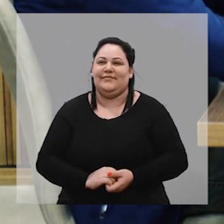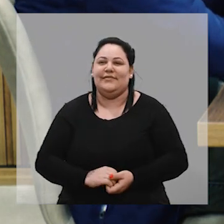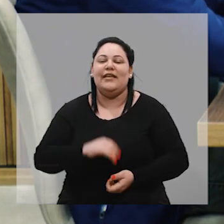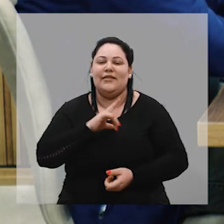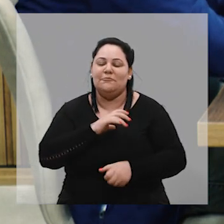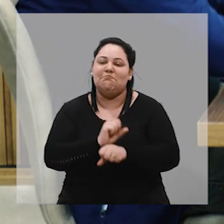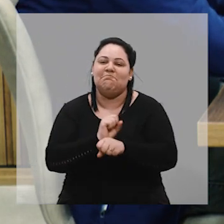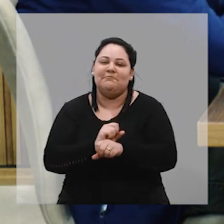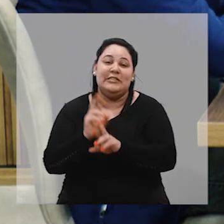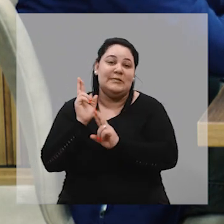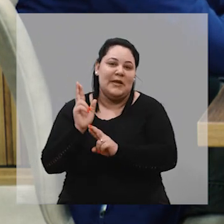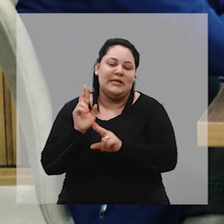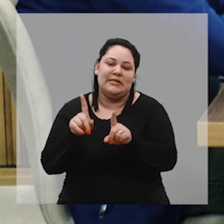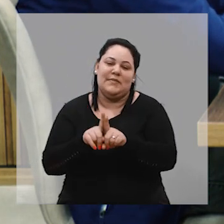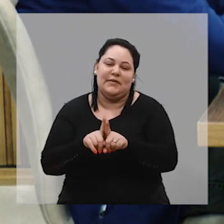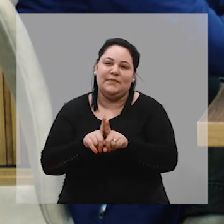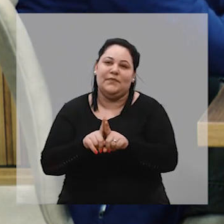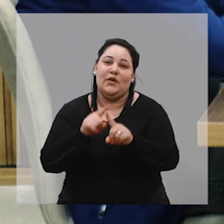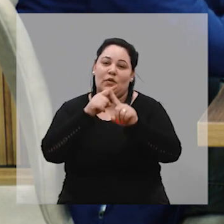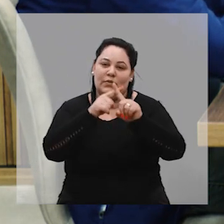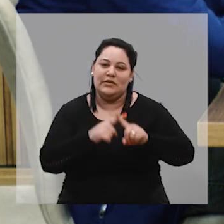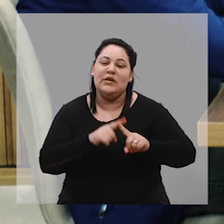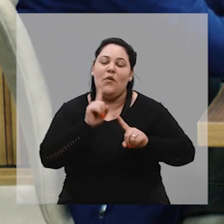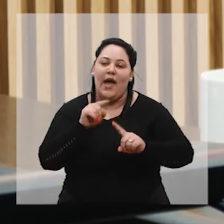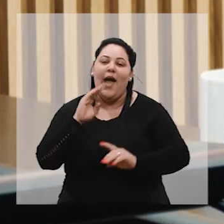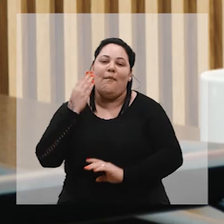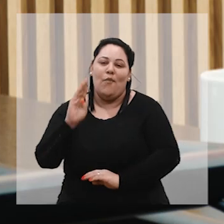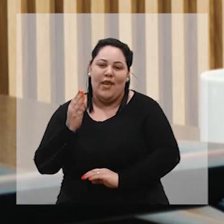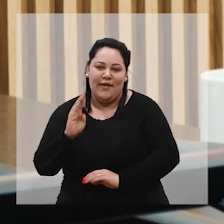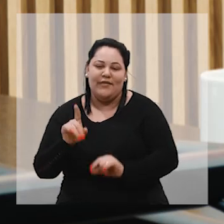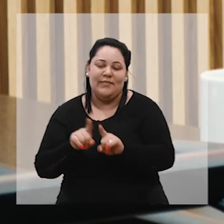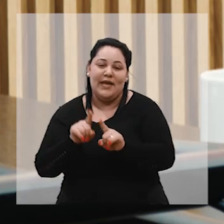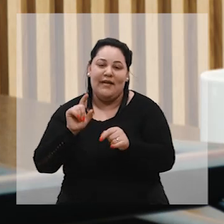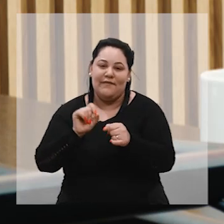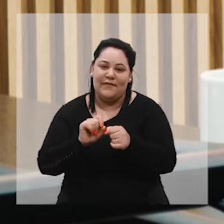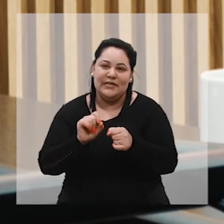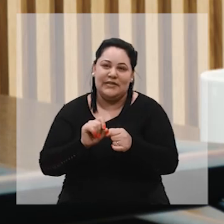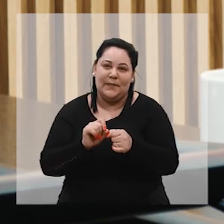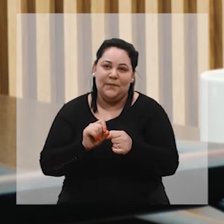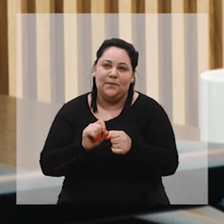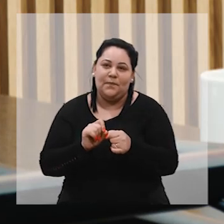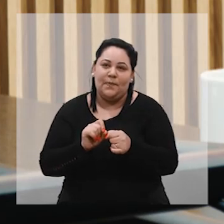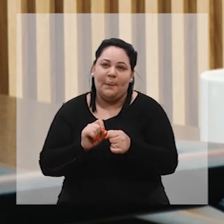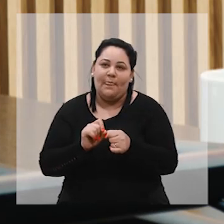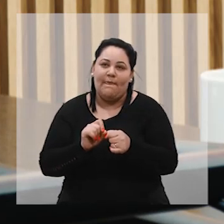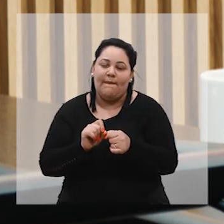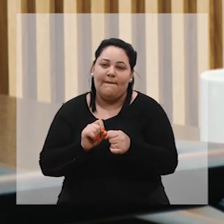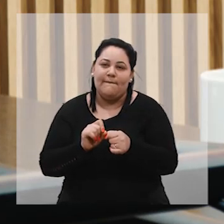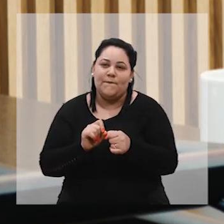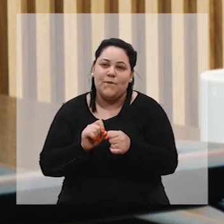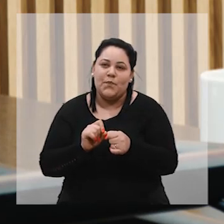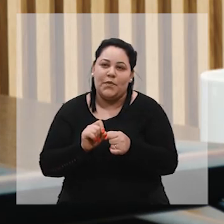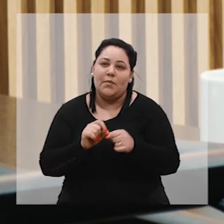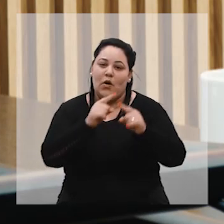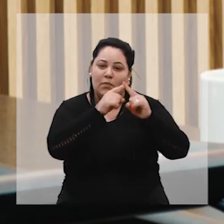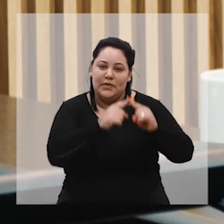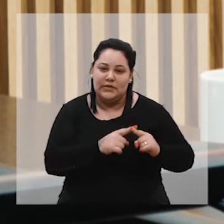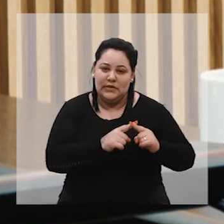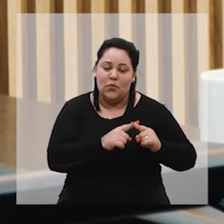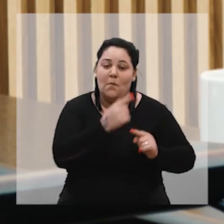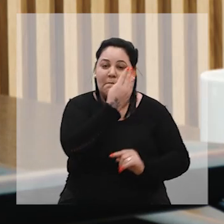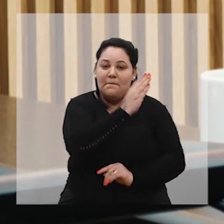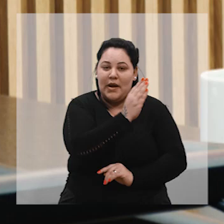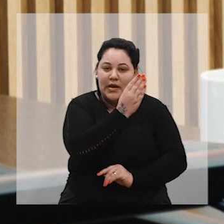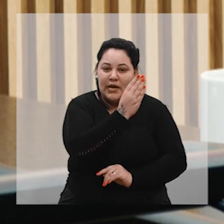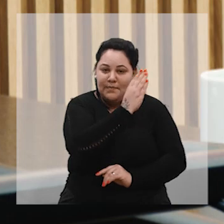Então, uma grande expectativa, então, de competição é a Bolívia, é fazer um triangular. É um triangular que vai acontecer